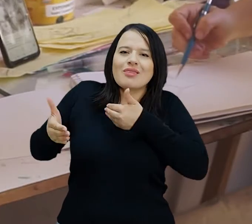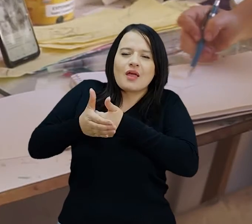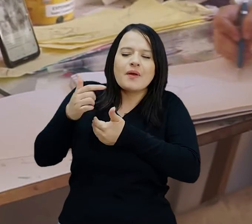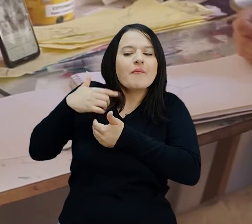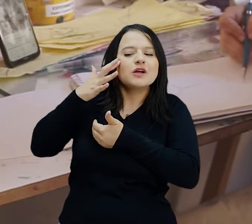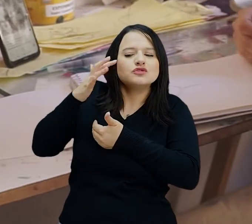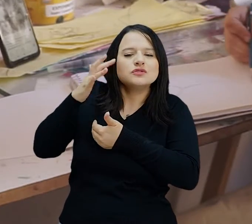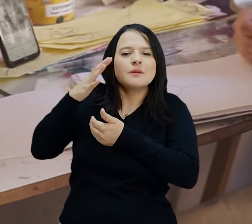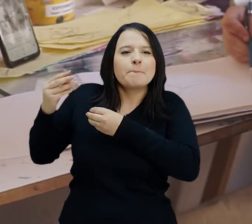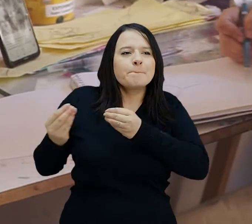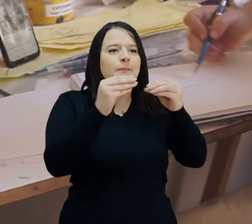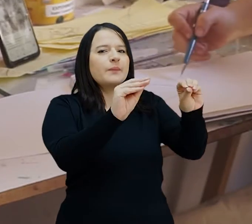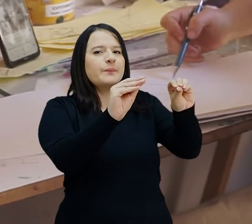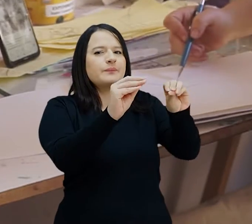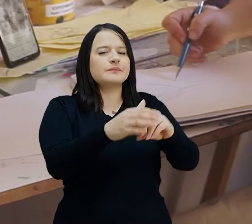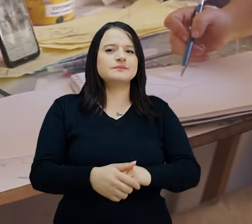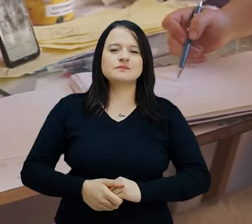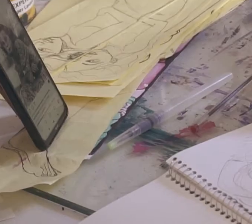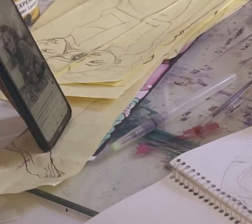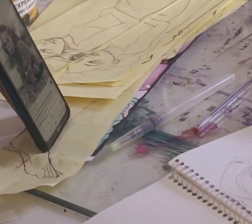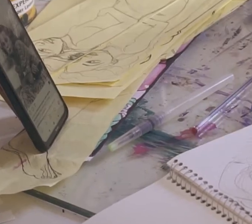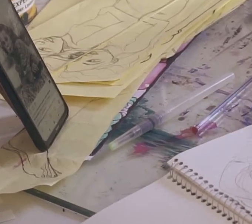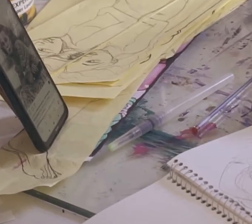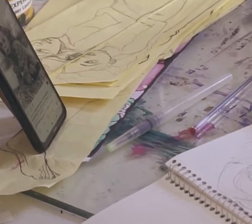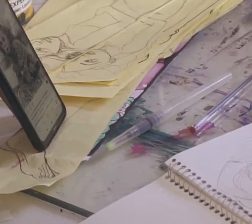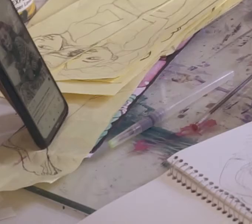osso dela tá, né? Então tá mais ou menos aqui, assim.